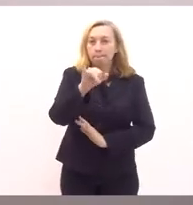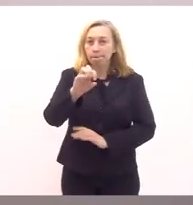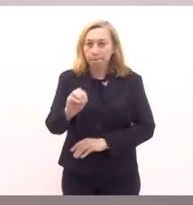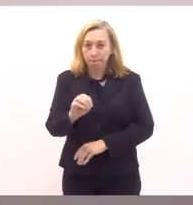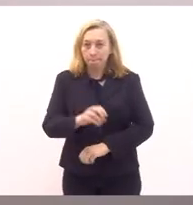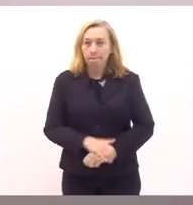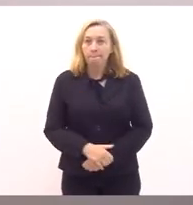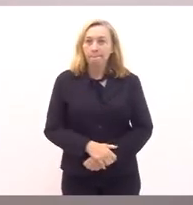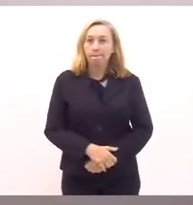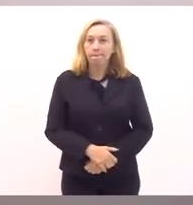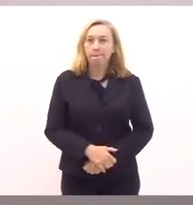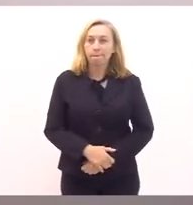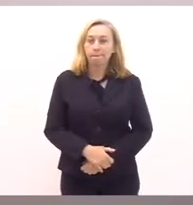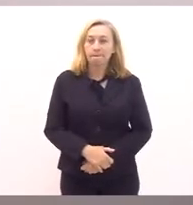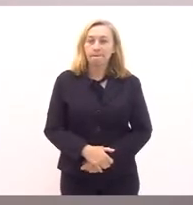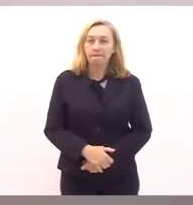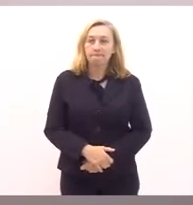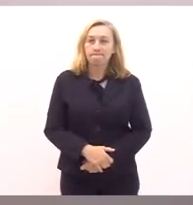Eu fazia